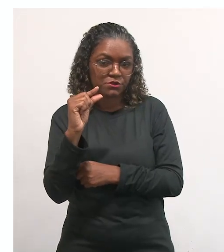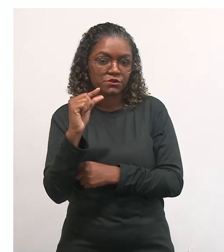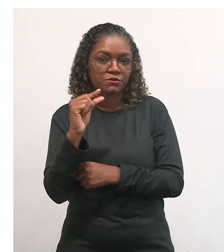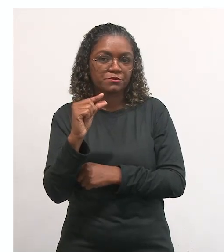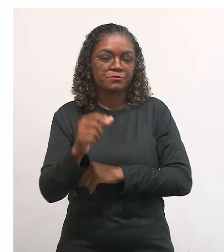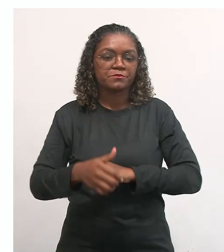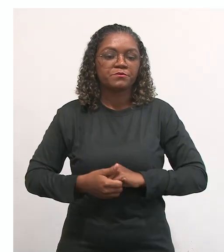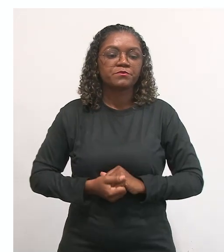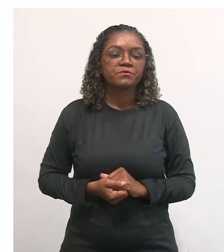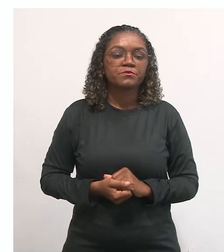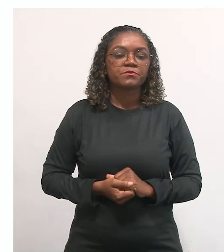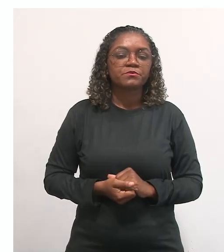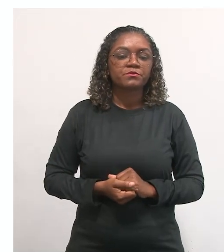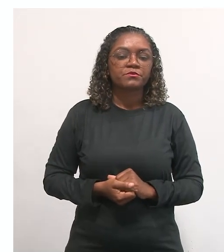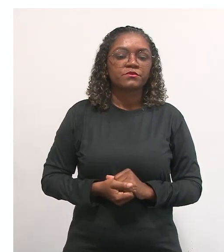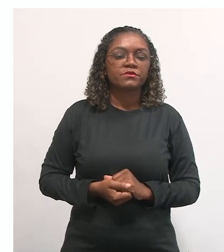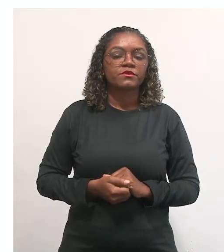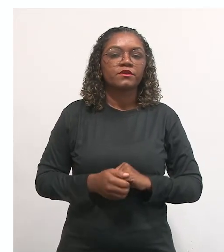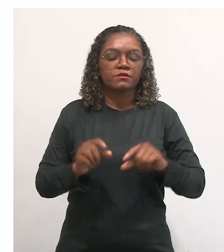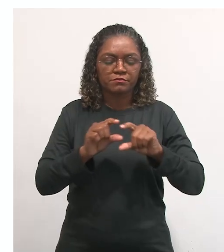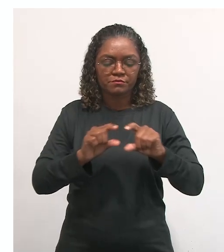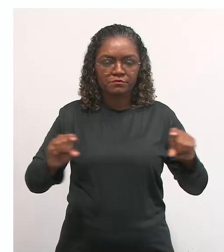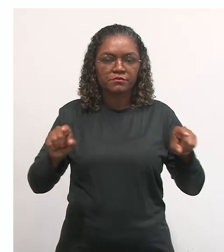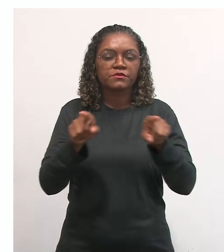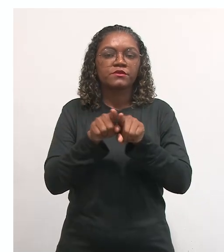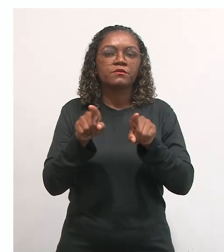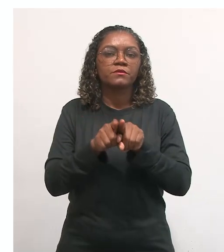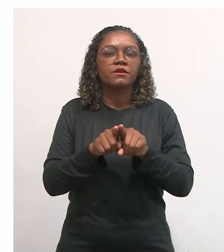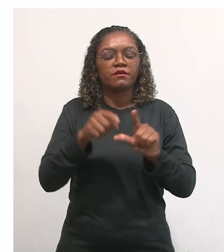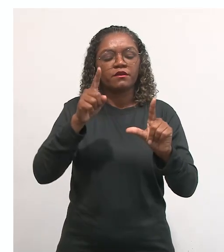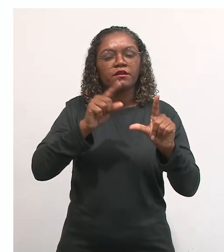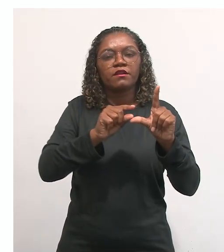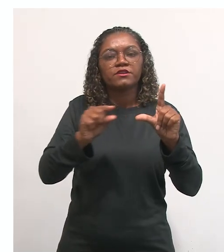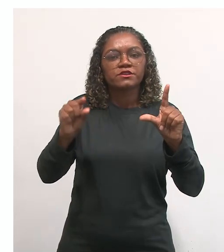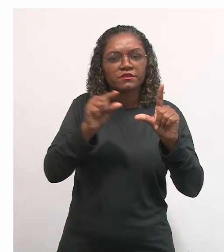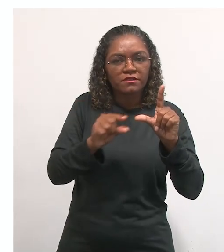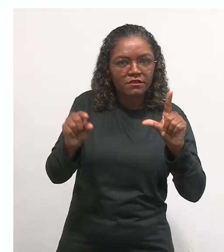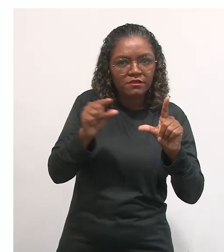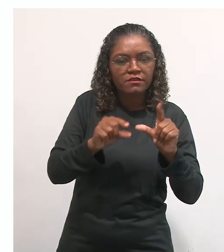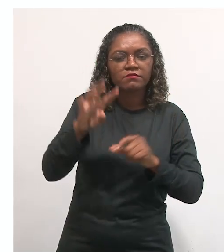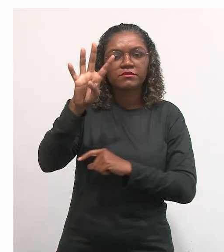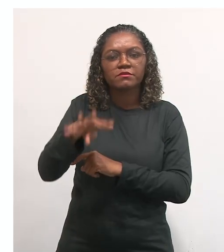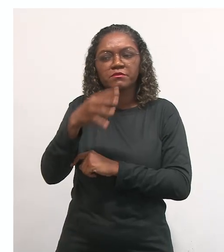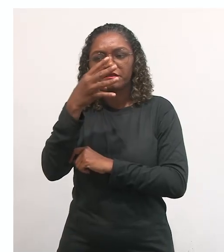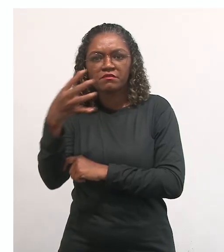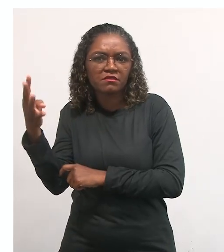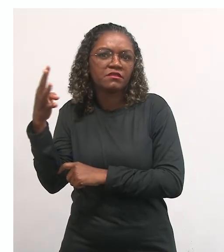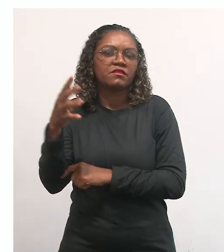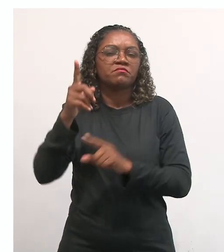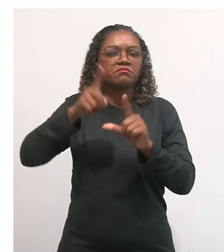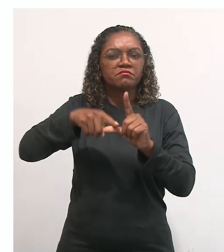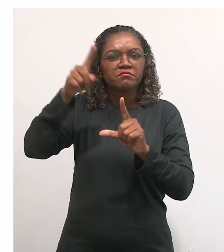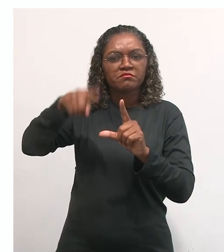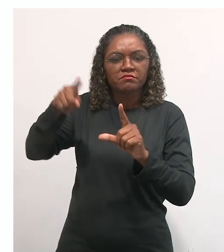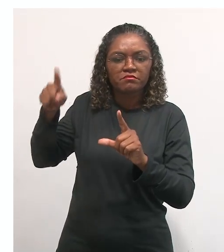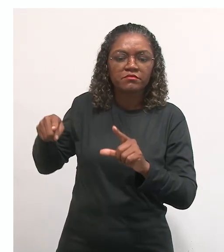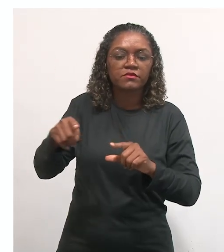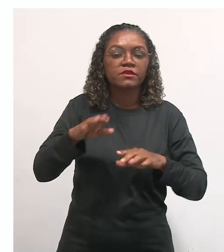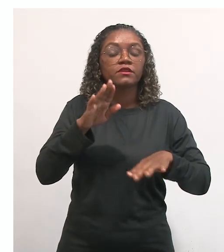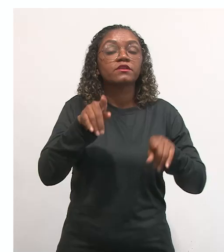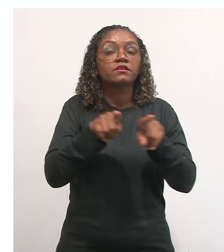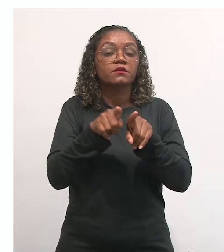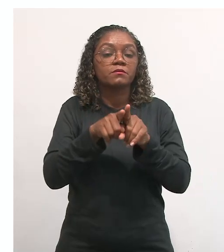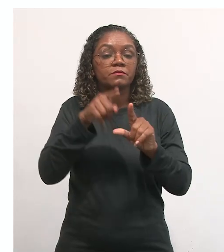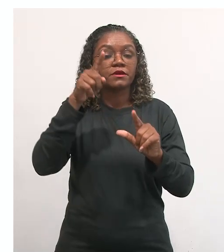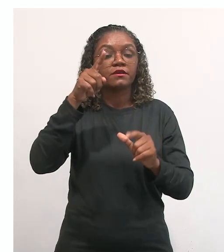da da letra normal tá então rodapés paginação de agenda ilustrações de tabelas quadros e gráficos bem como as